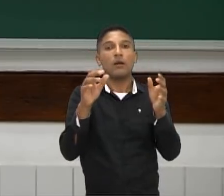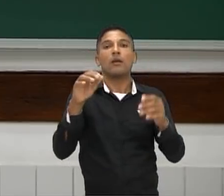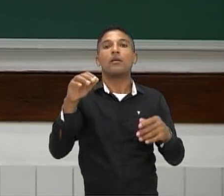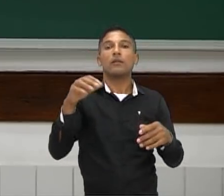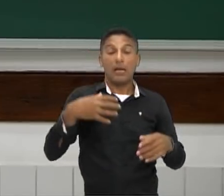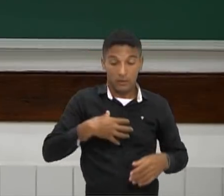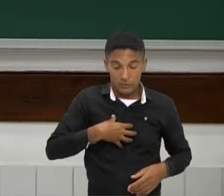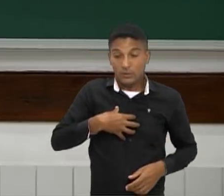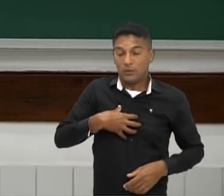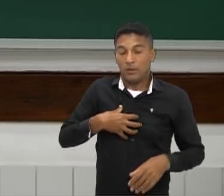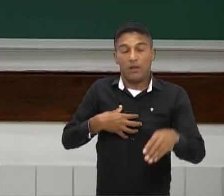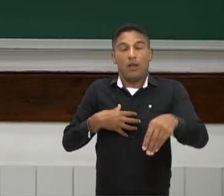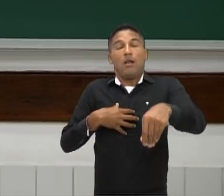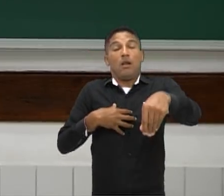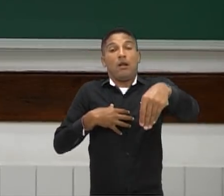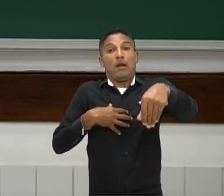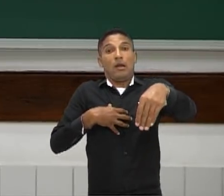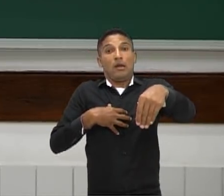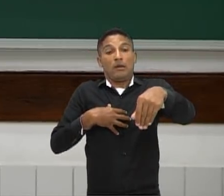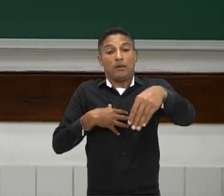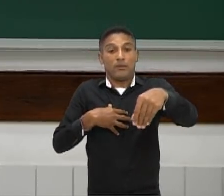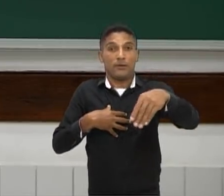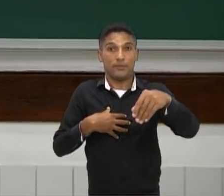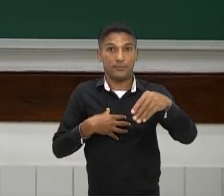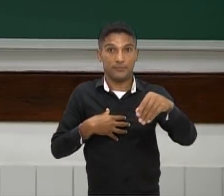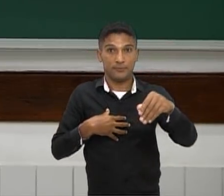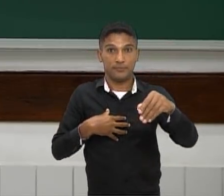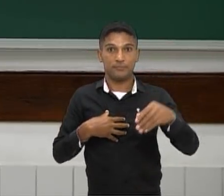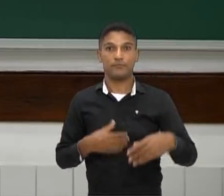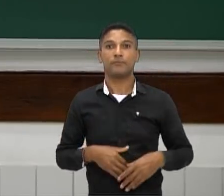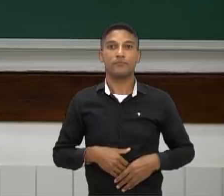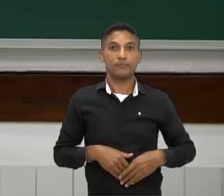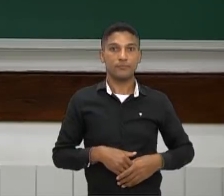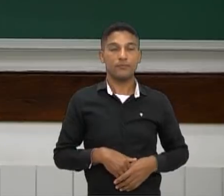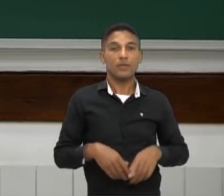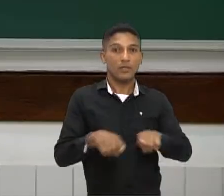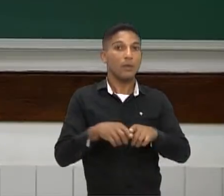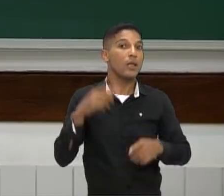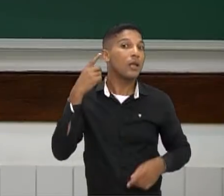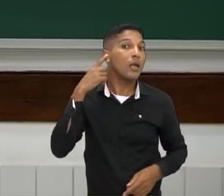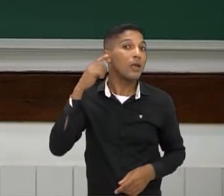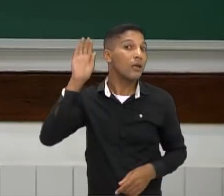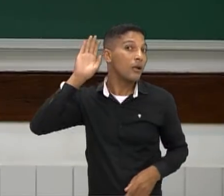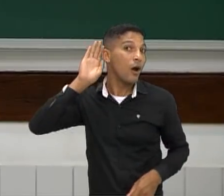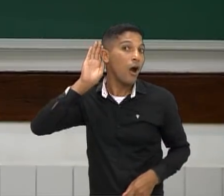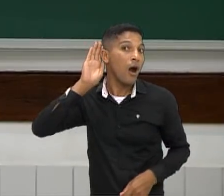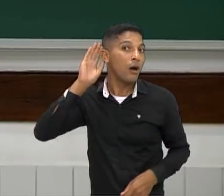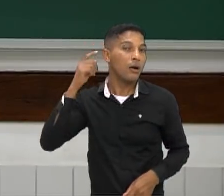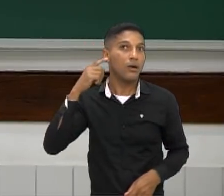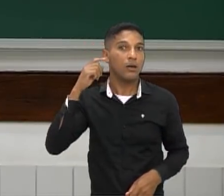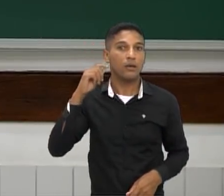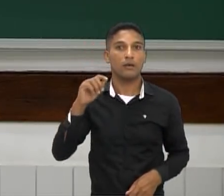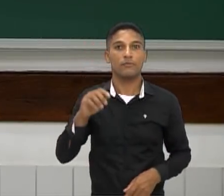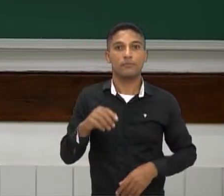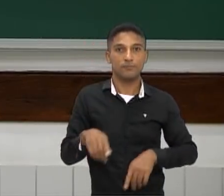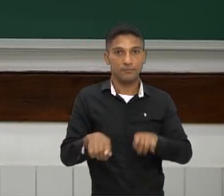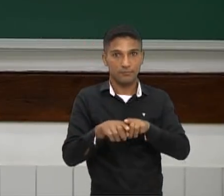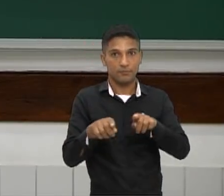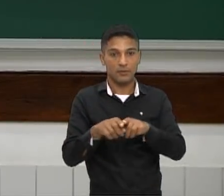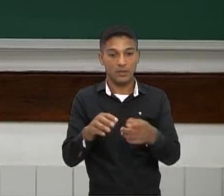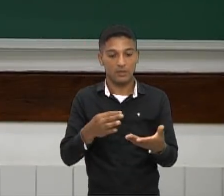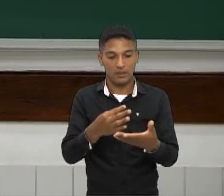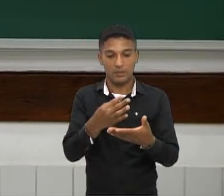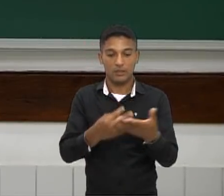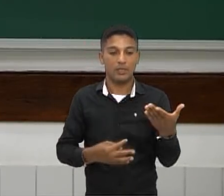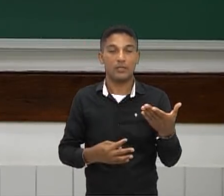efeito de sinestesia na literatura. A gente pode ter também a audição, né? Quando num texto literário, o